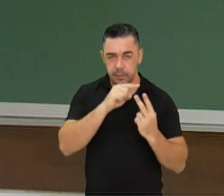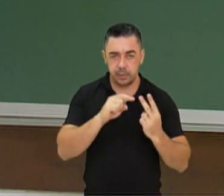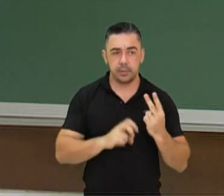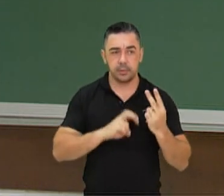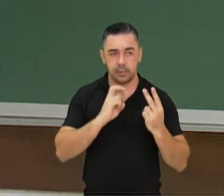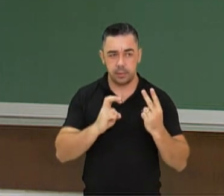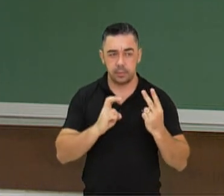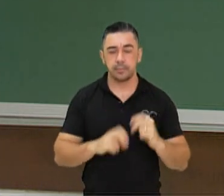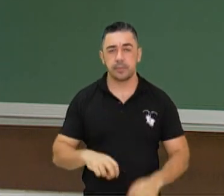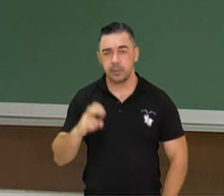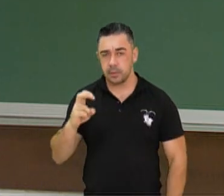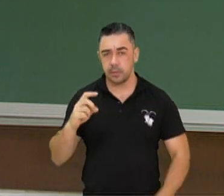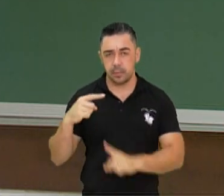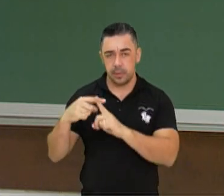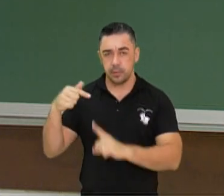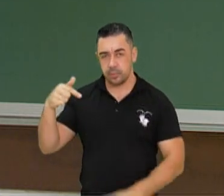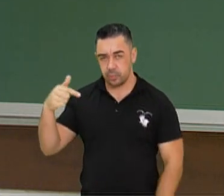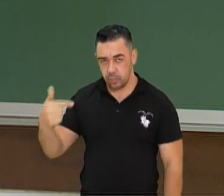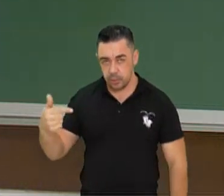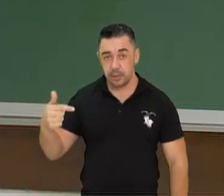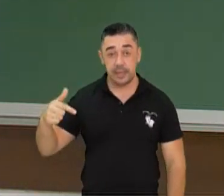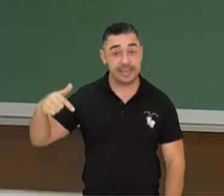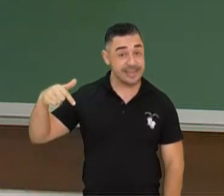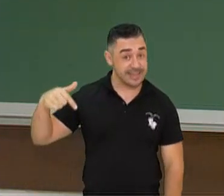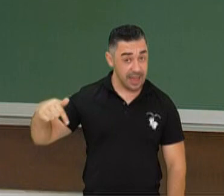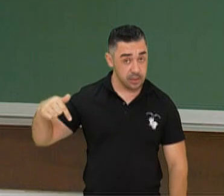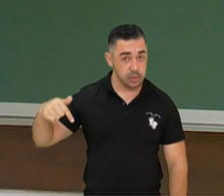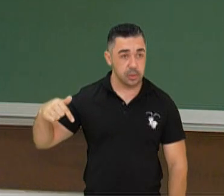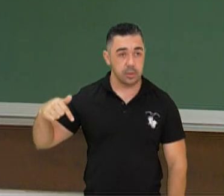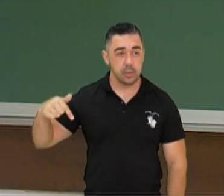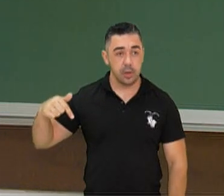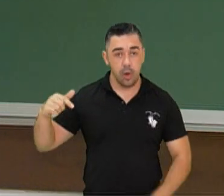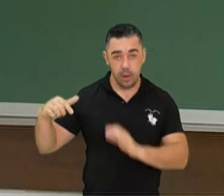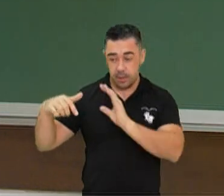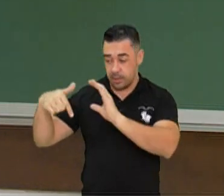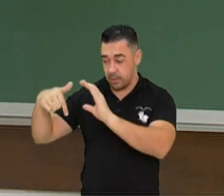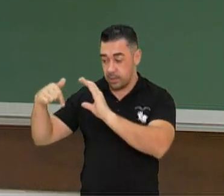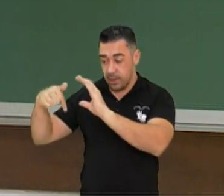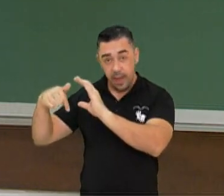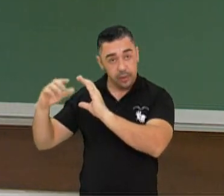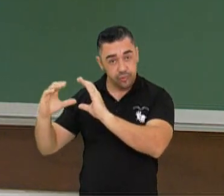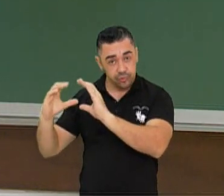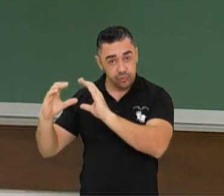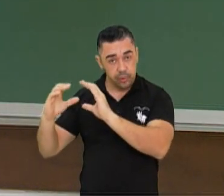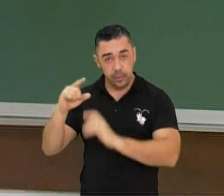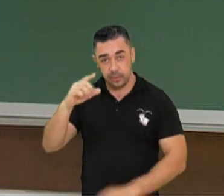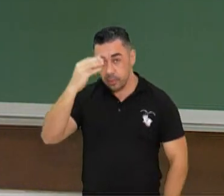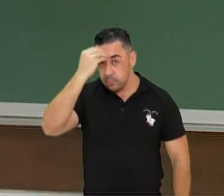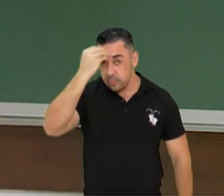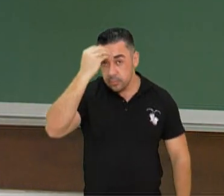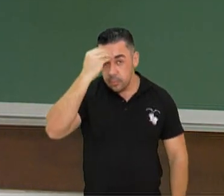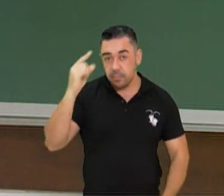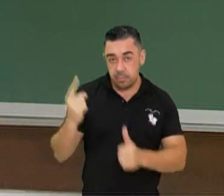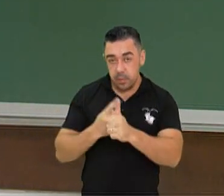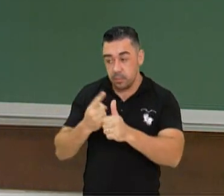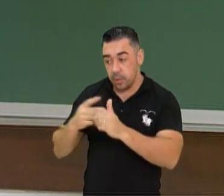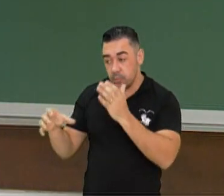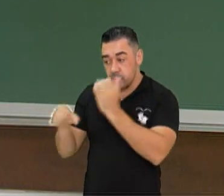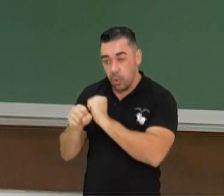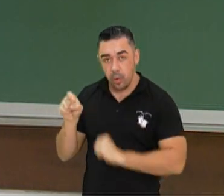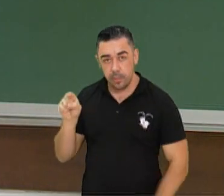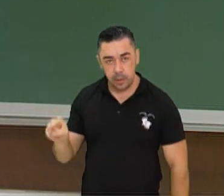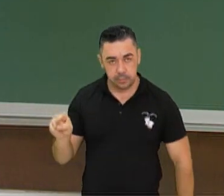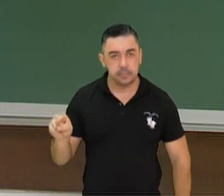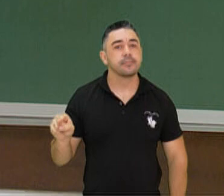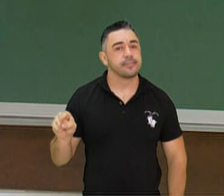mais 2 que é 7. Aqui eu fiz questão de colocar ali, inclusive, o 7 entre parênteses, para lembrar tudo aquilo que eu tenho falado nas últimas aulas, de